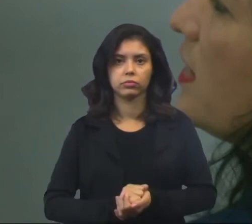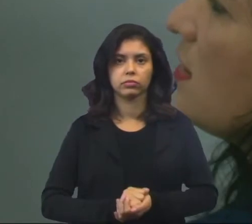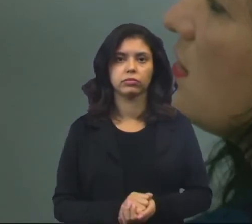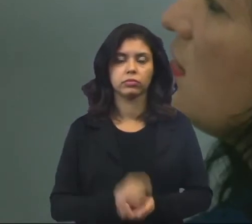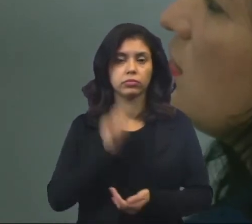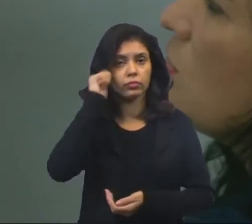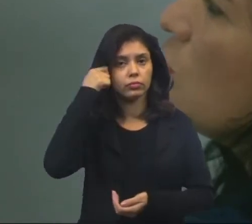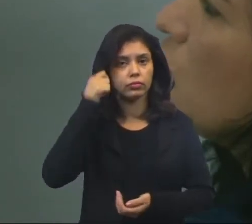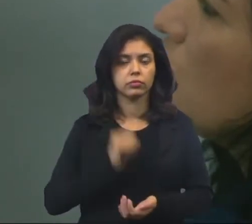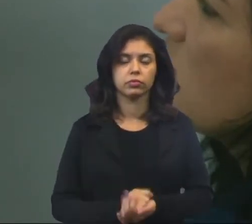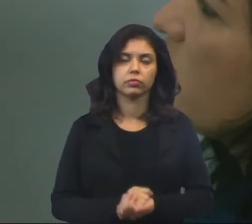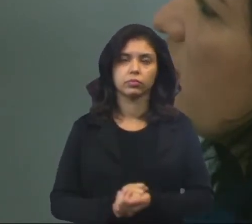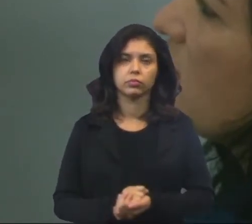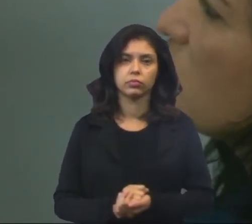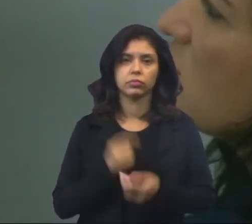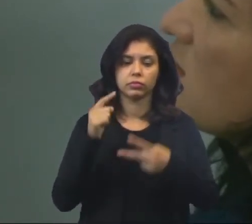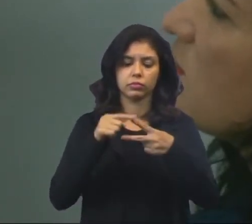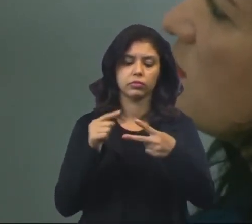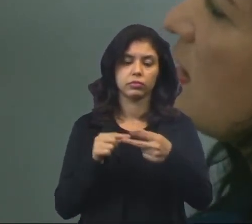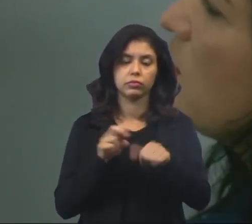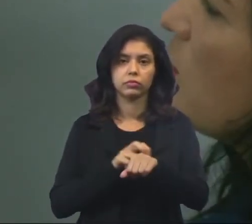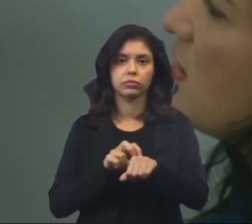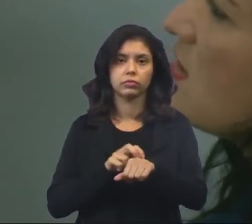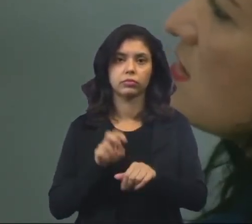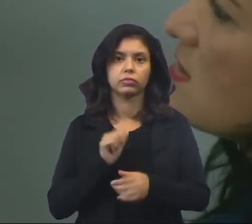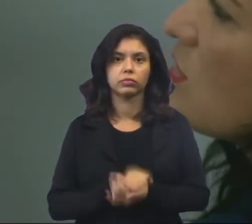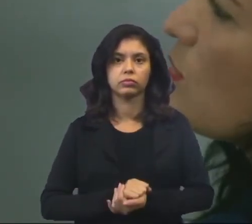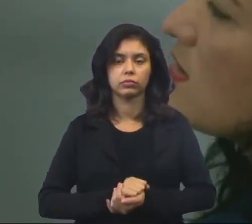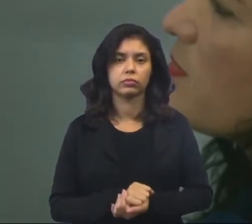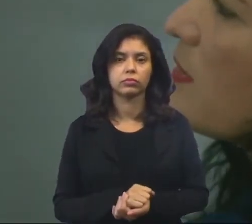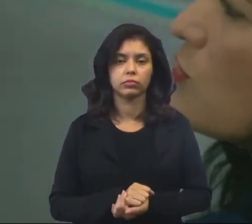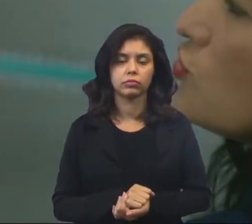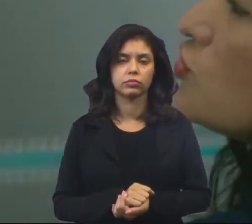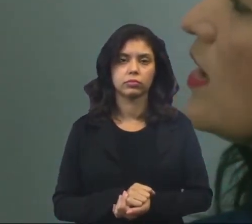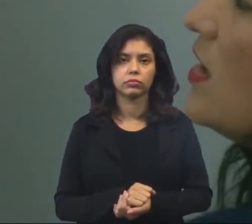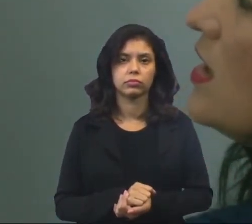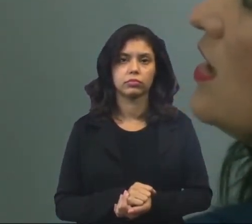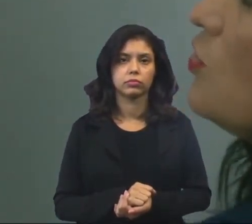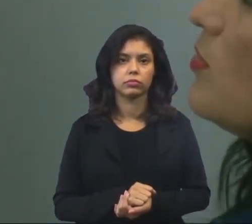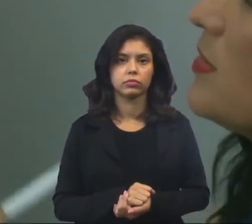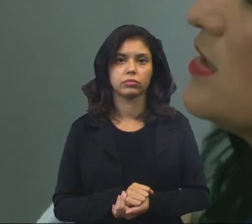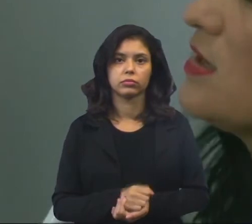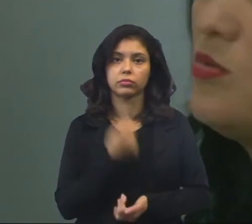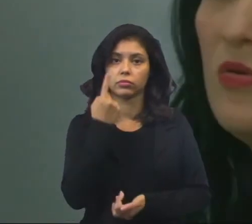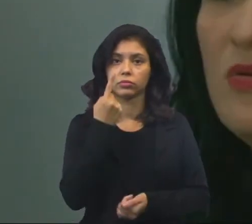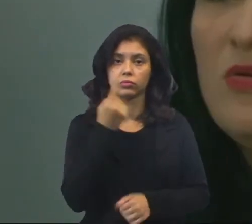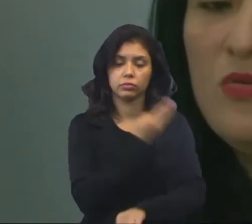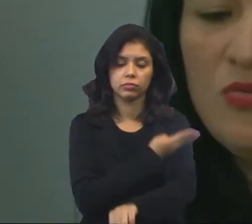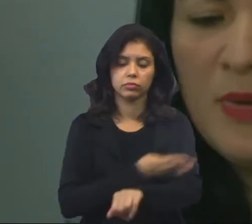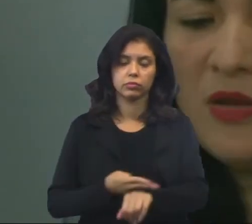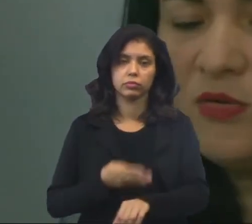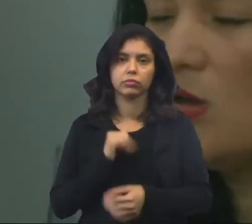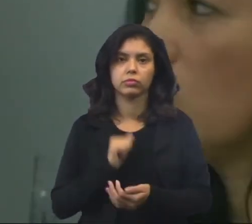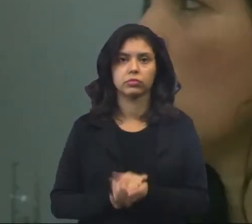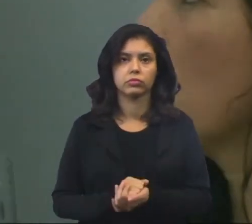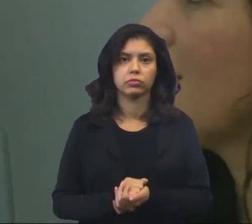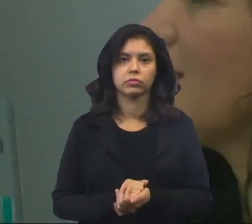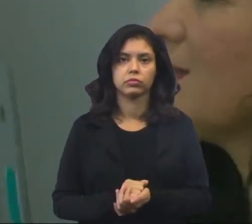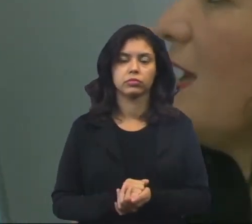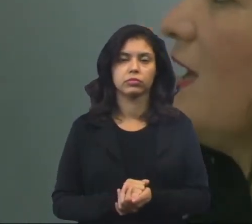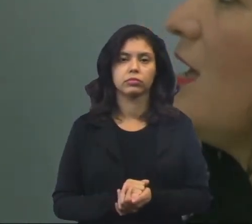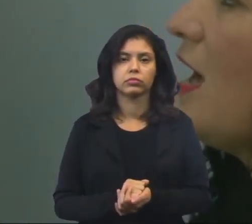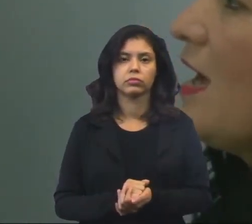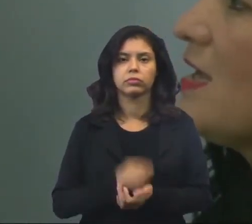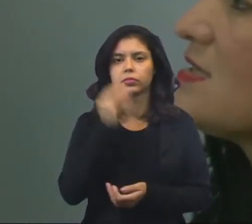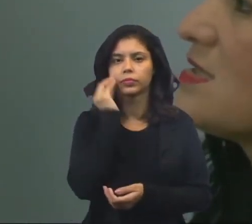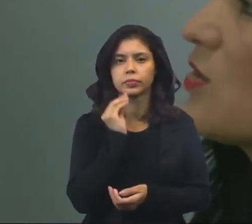uma preta, 2 verdes, né, obedecendo a sequência para mim continuar, e uma branca no meio. Tenho que me